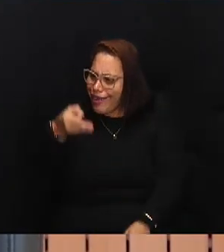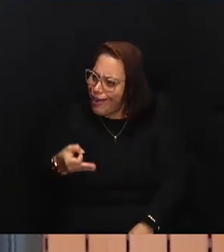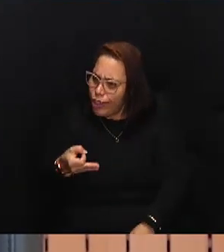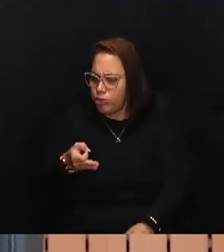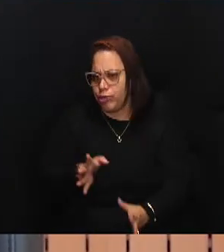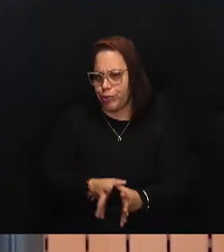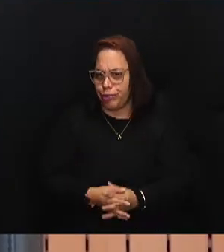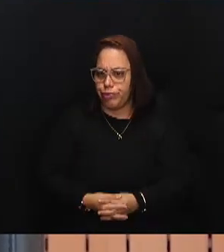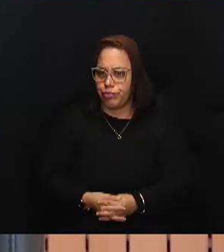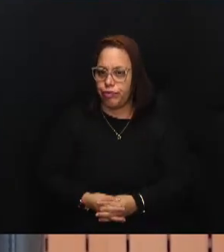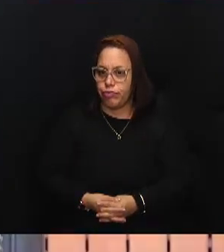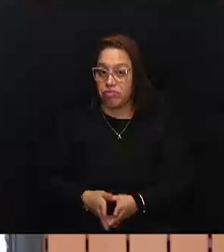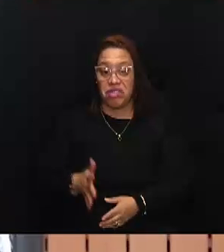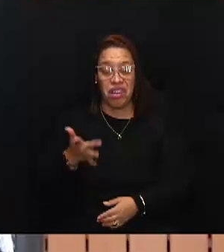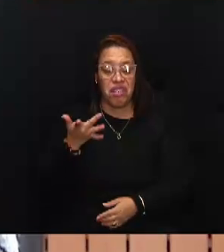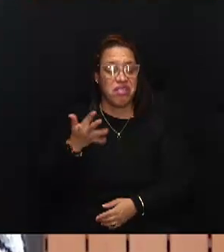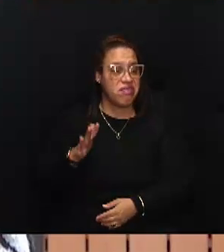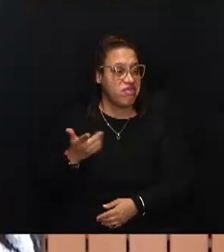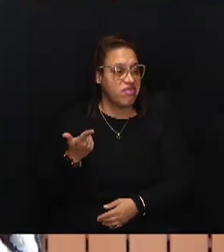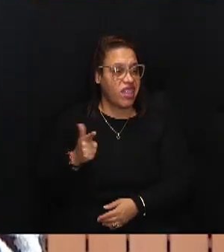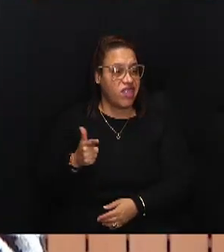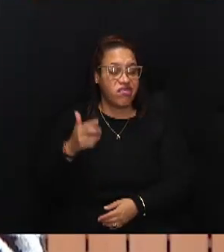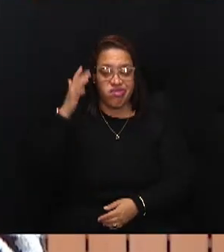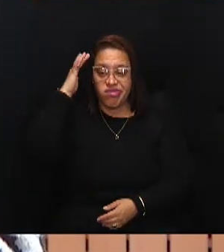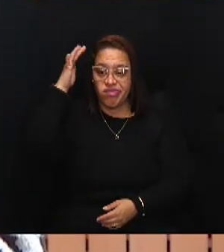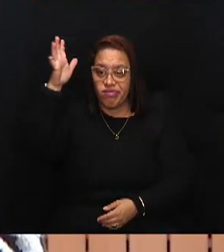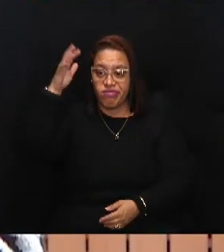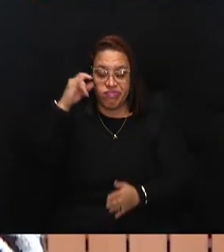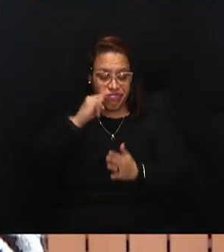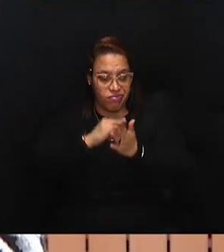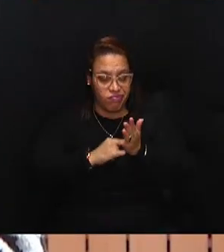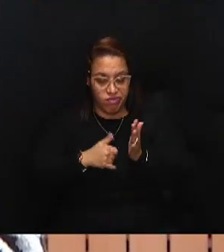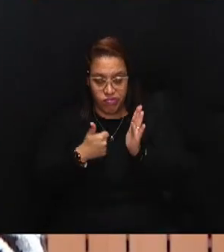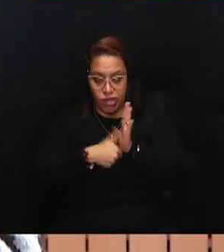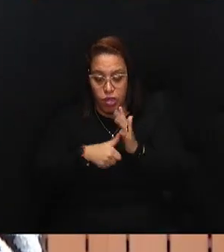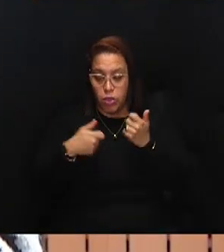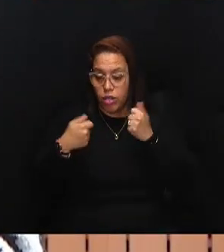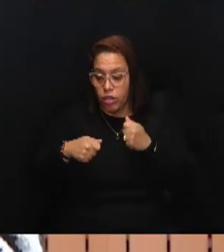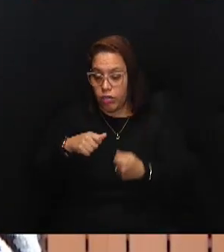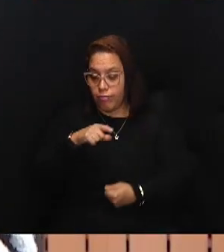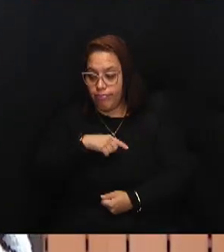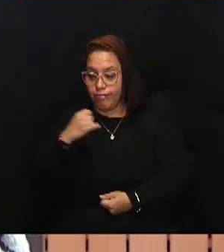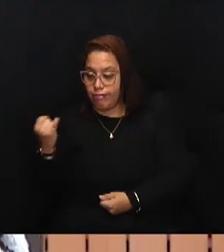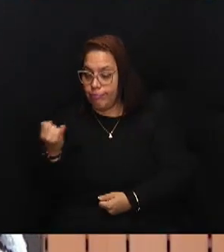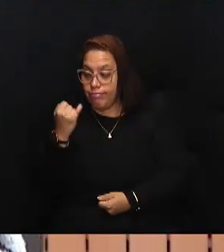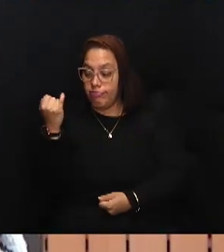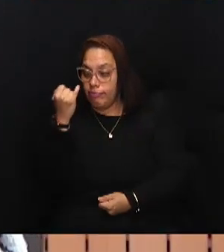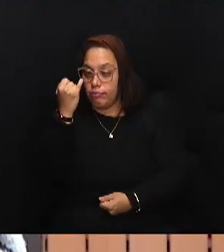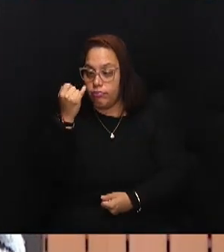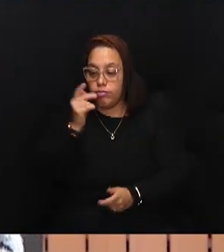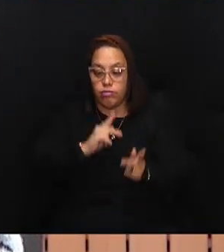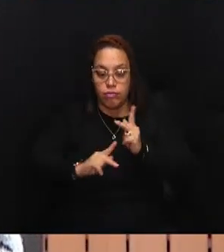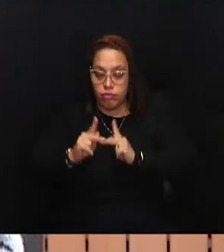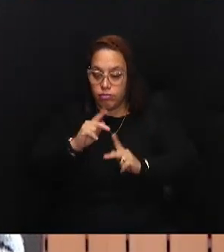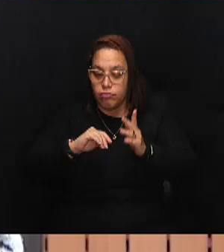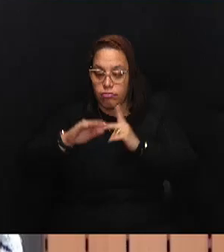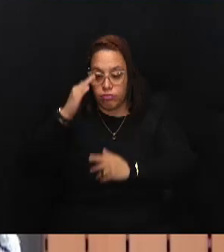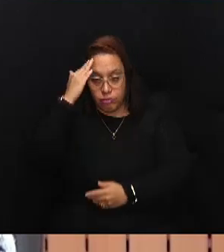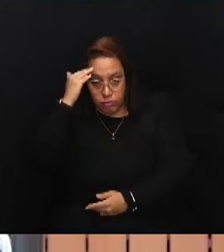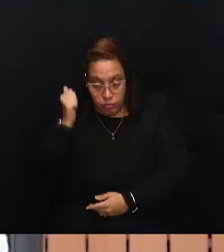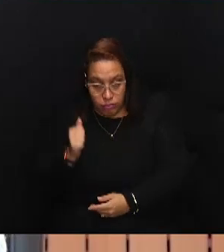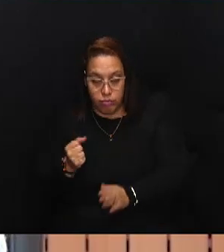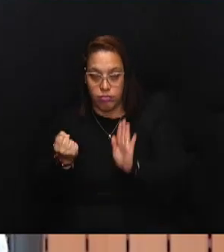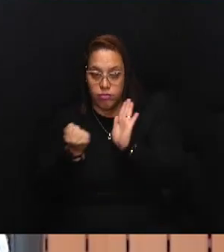muitas vezes, elas não têm noção da documentação que essas instituições precisam ter. Então, é importante para que a população saiba que existe esse